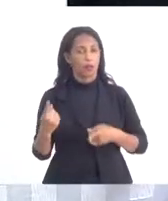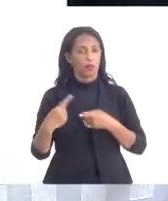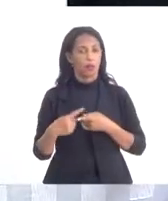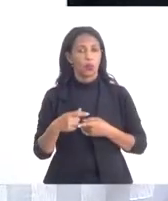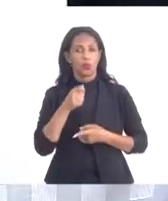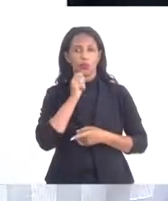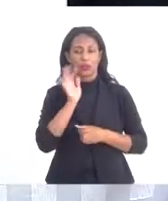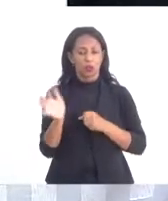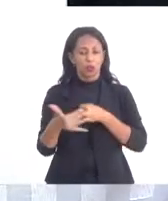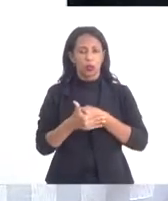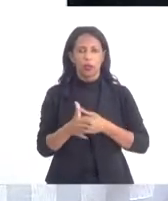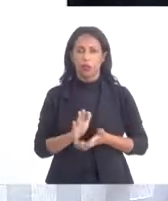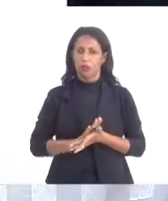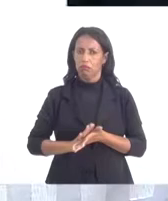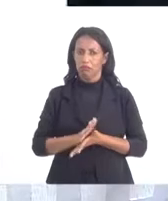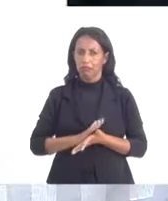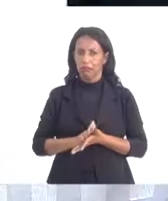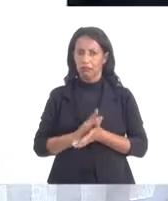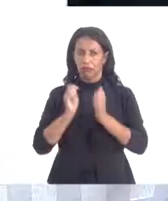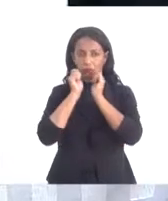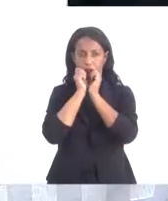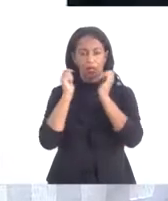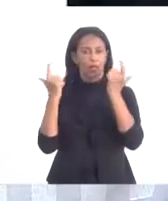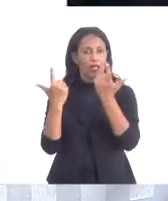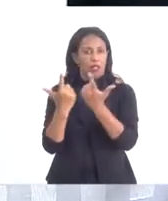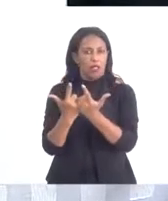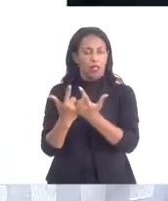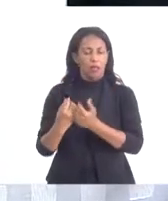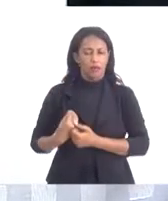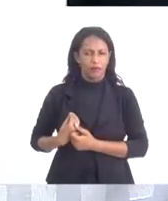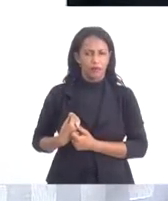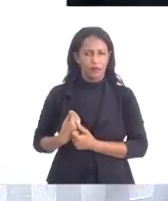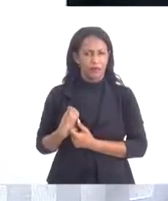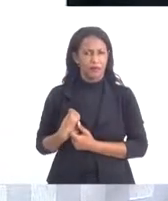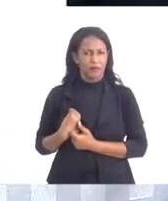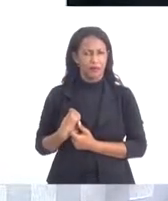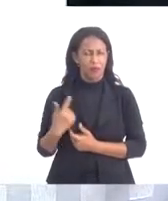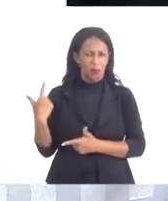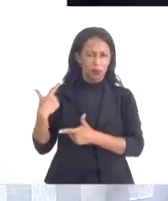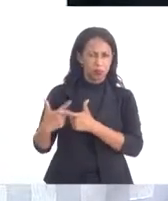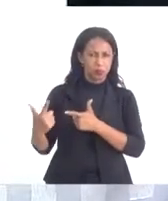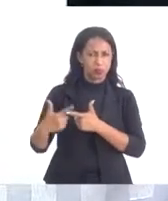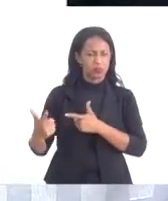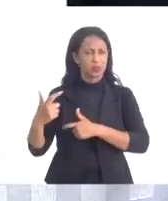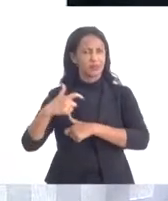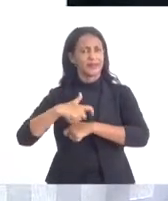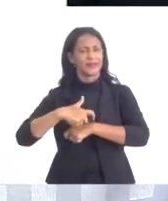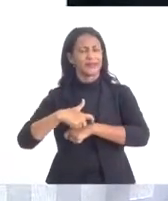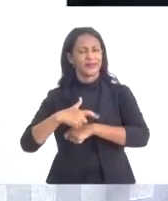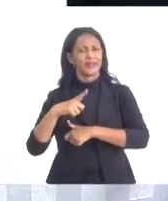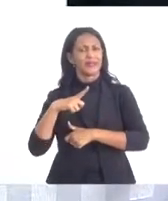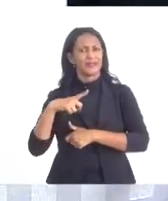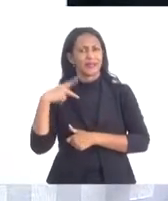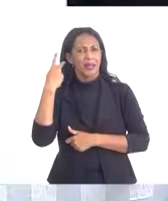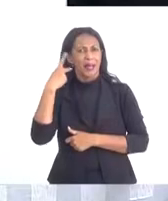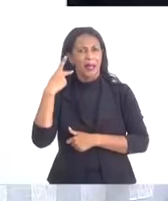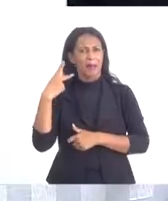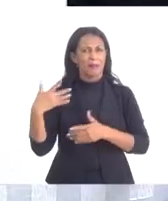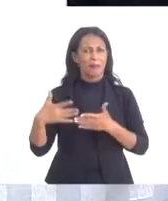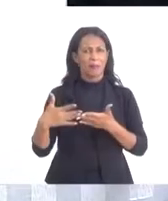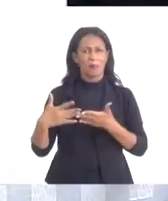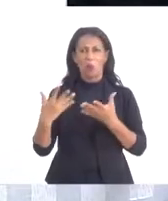tem que esconder nada. A Assembleia viveu no furacão. Tivemos alguns parlamentares